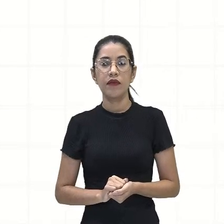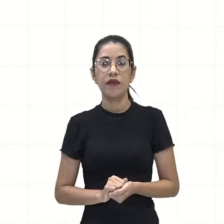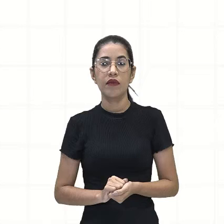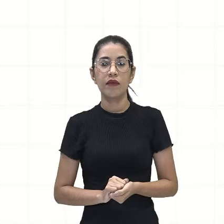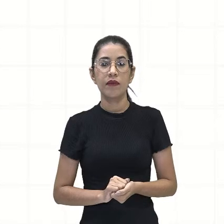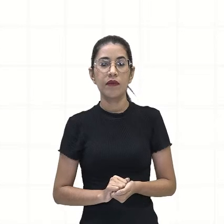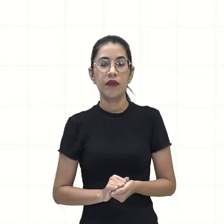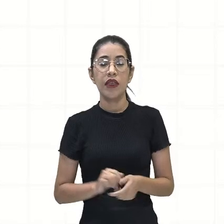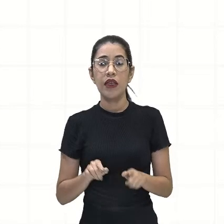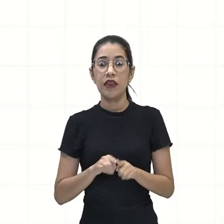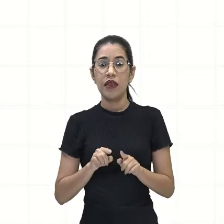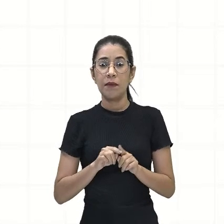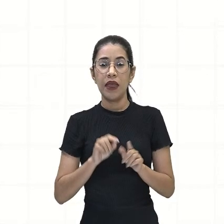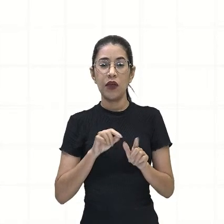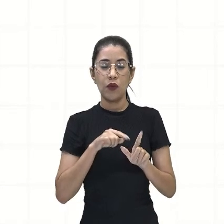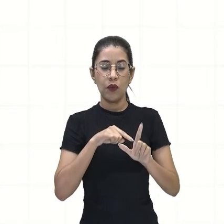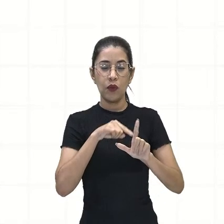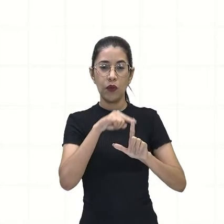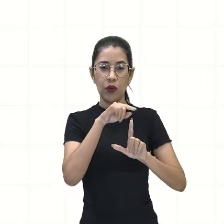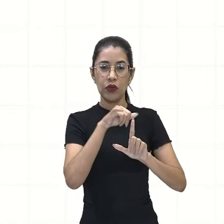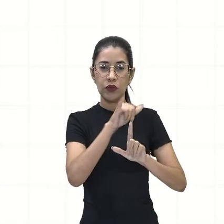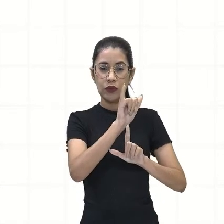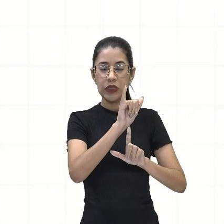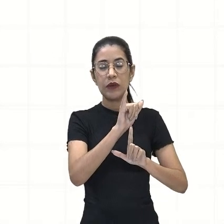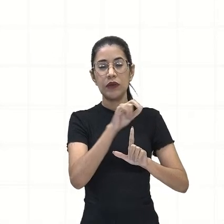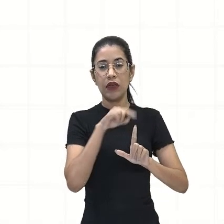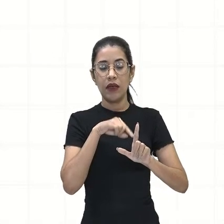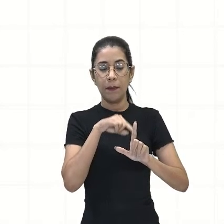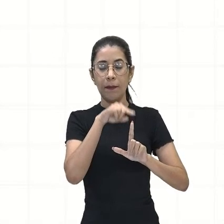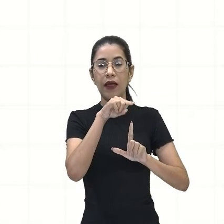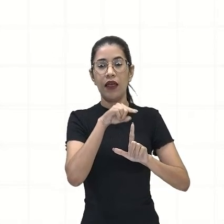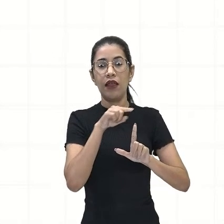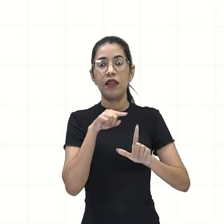que aqui a escala também, ó, ela tá bem